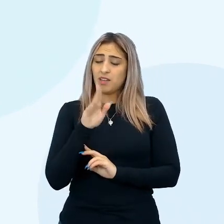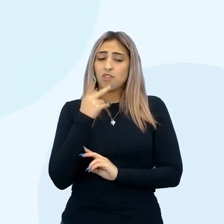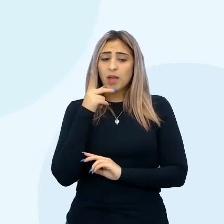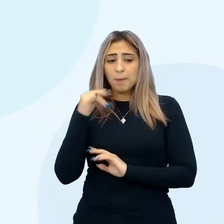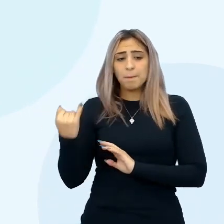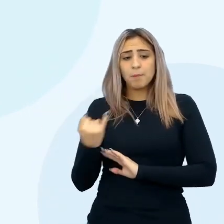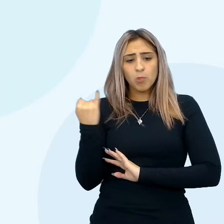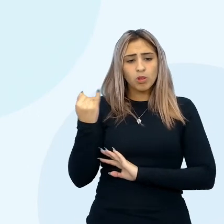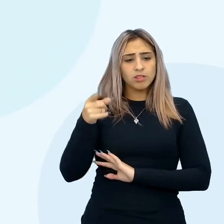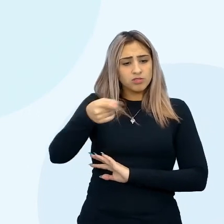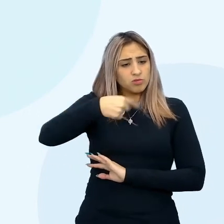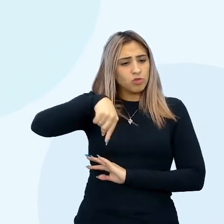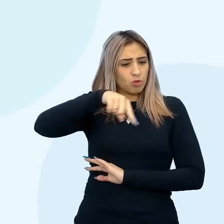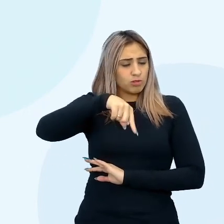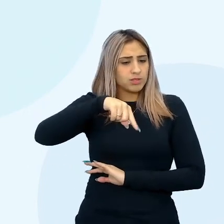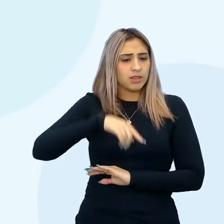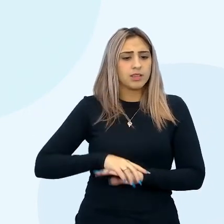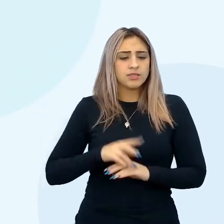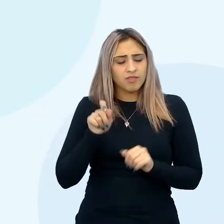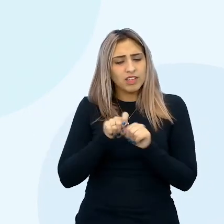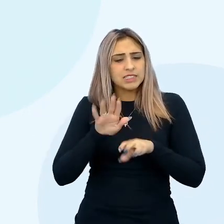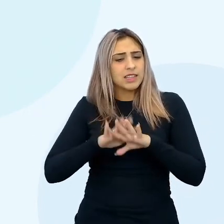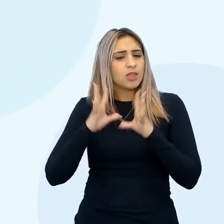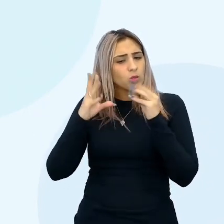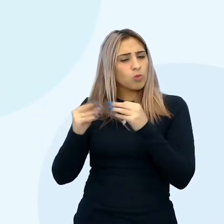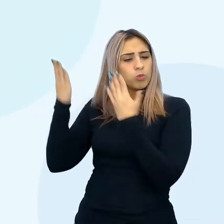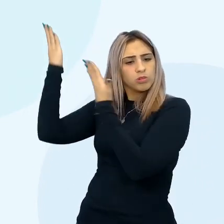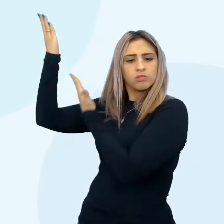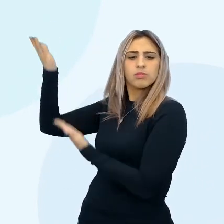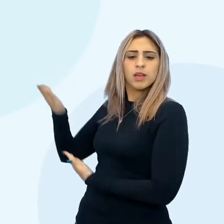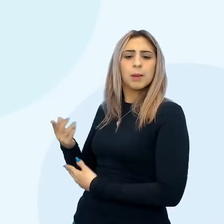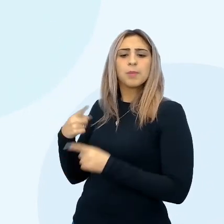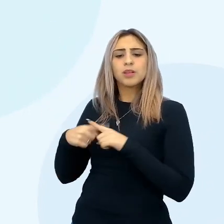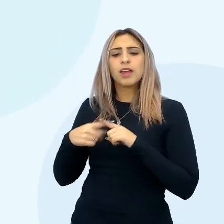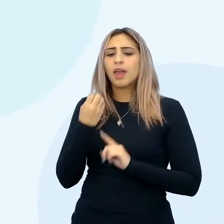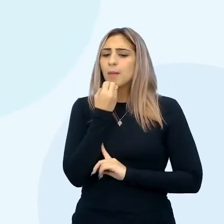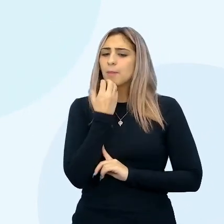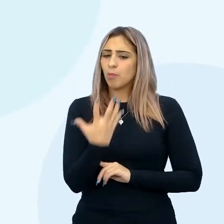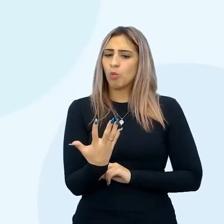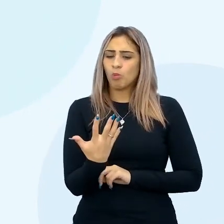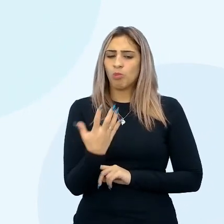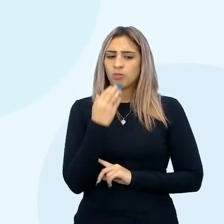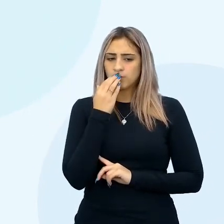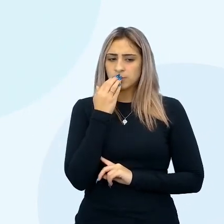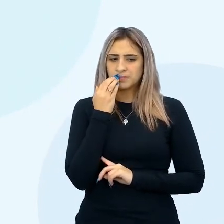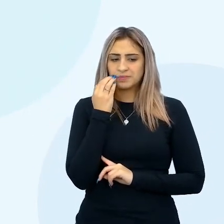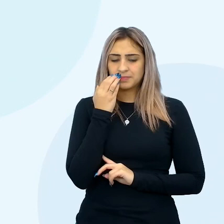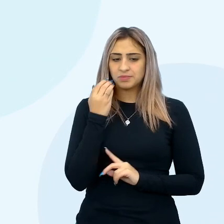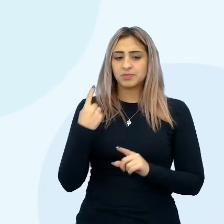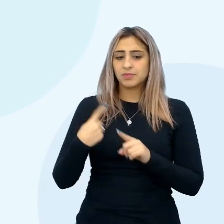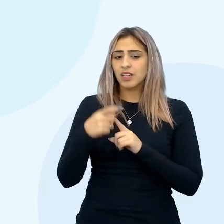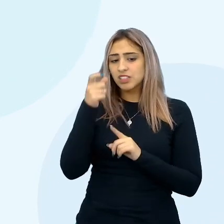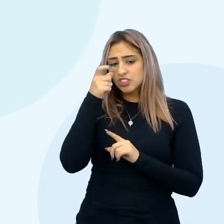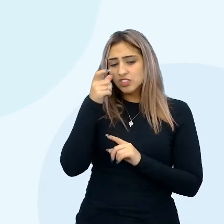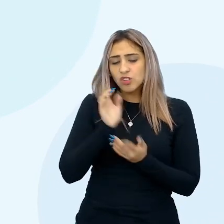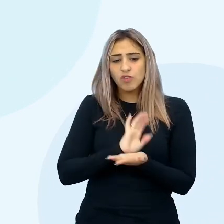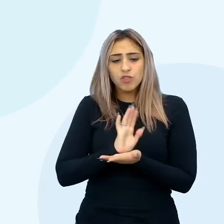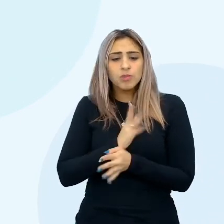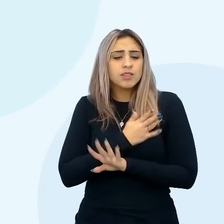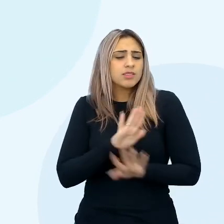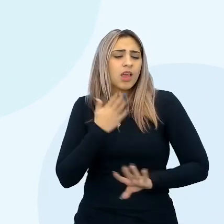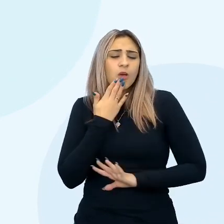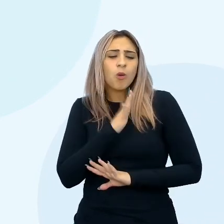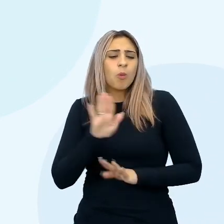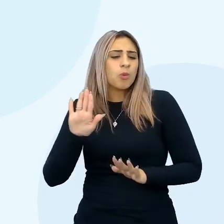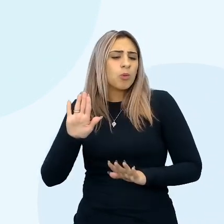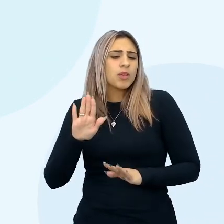né? Importante isso. Propor a todos um momento de apreciação e fruição do filme, ou seja, assistir o filme sem compromisso, para apreciar, fruir,